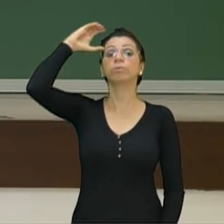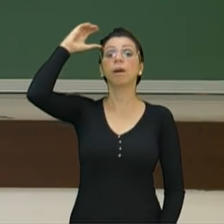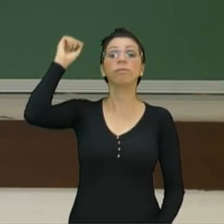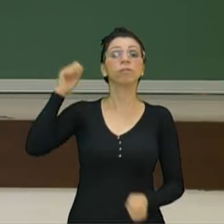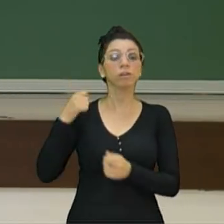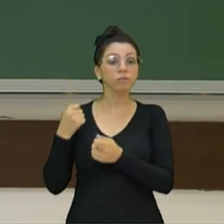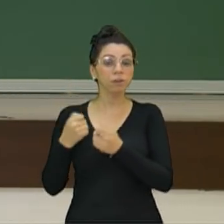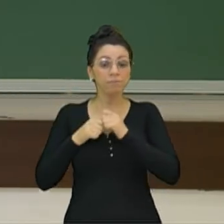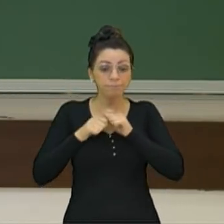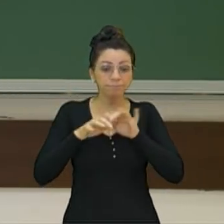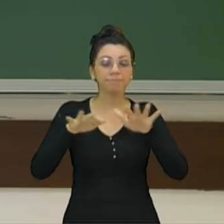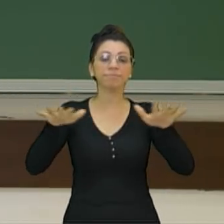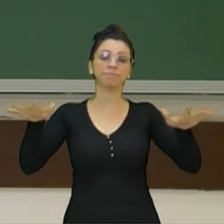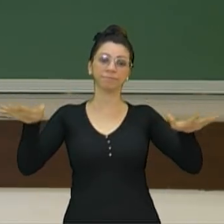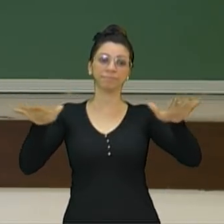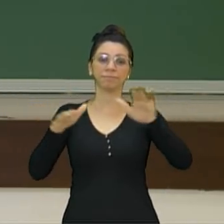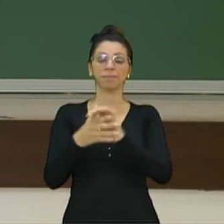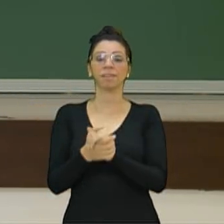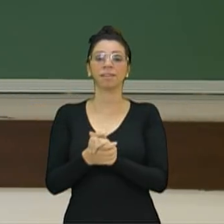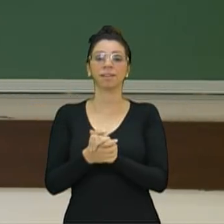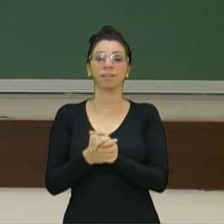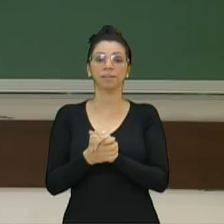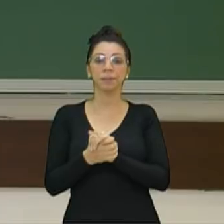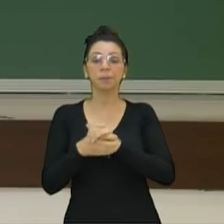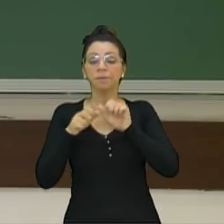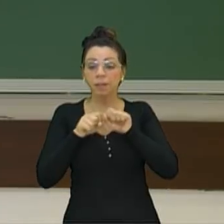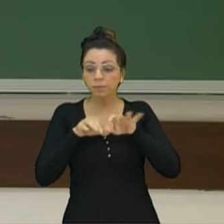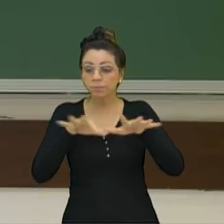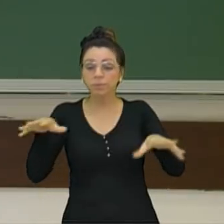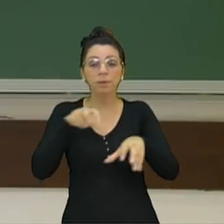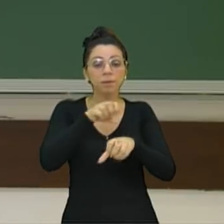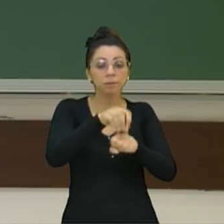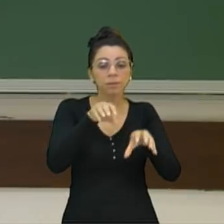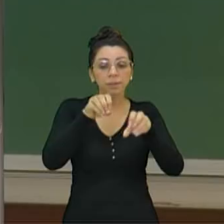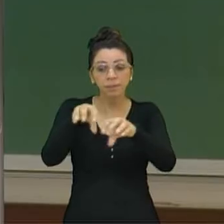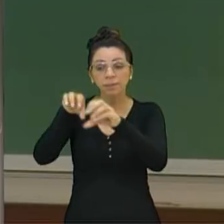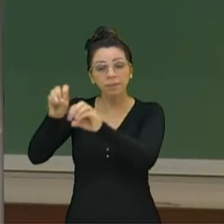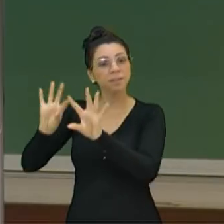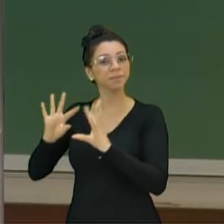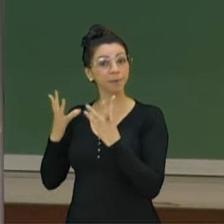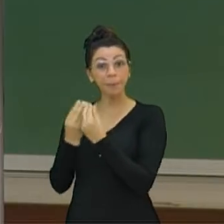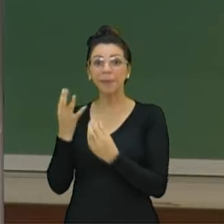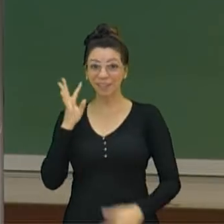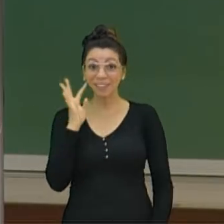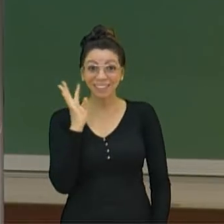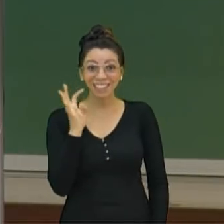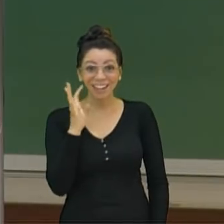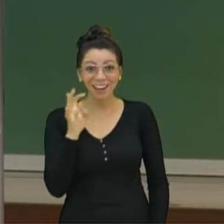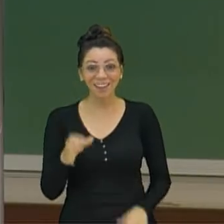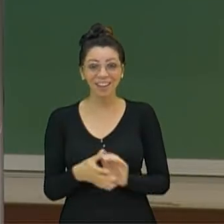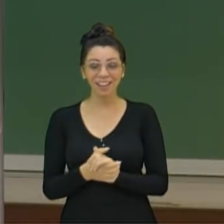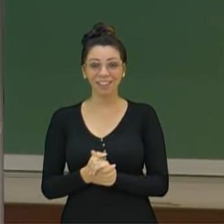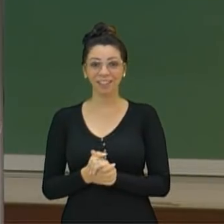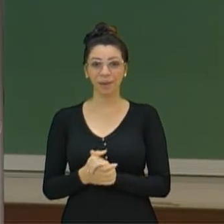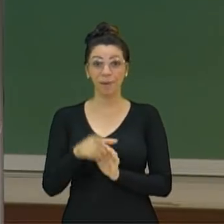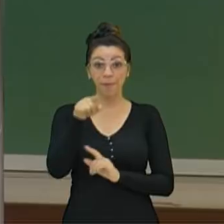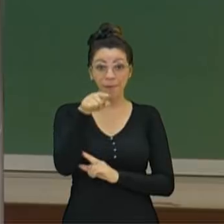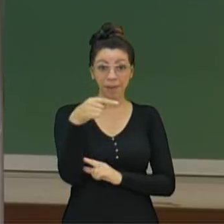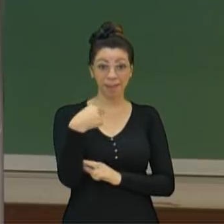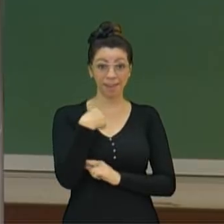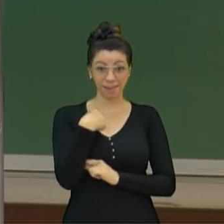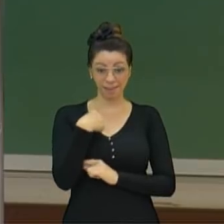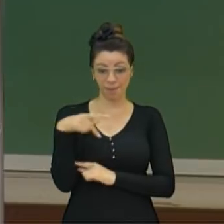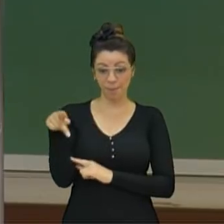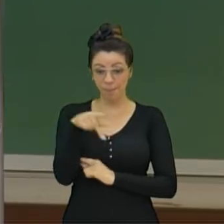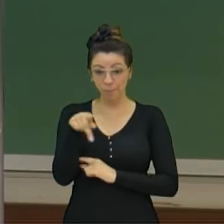favor. E você vai passando, você vai ensinando a sua família. Não é legal? Eu ensino vocês, vocês